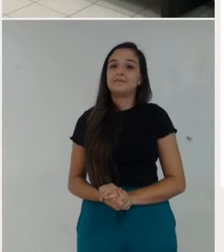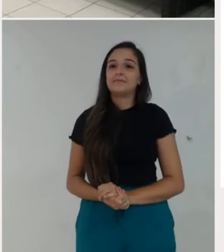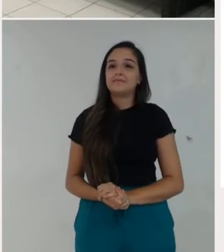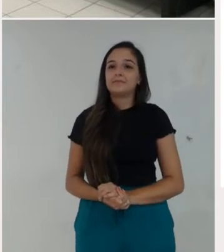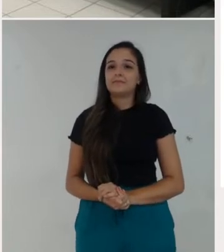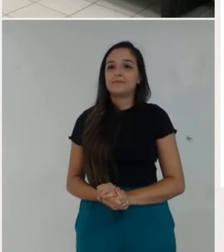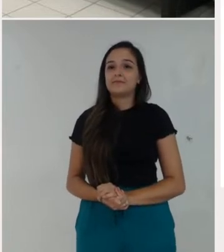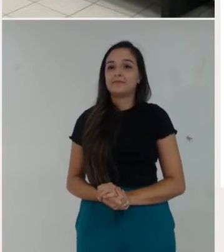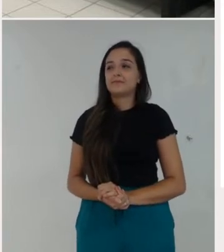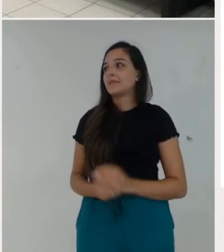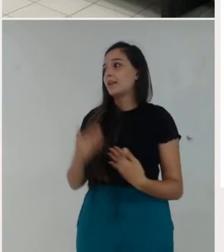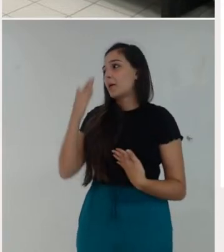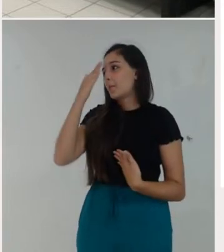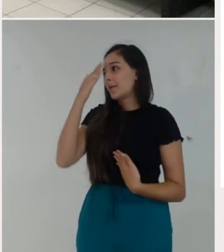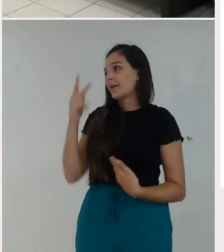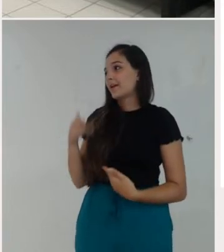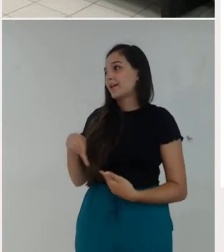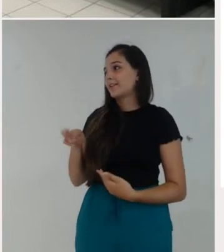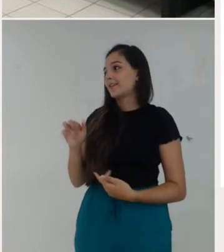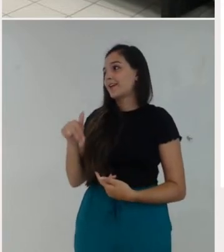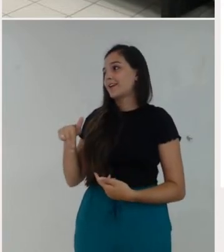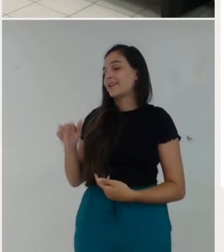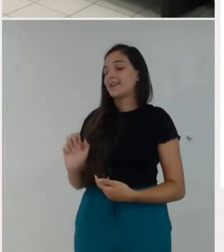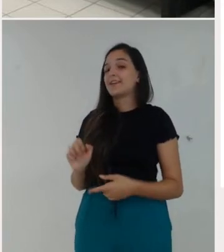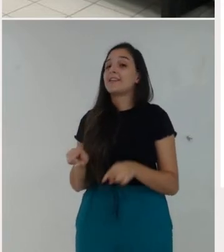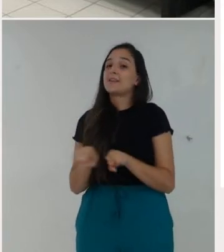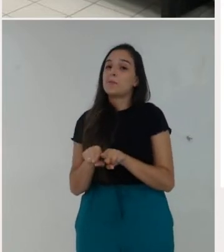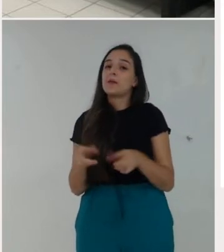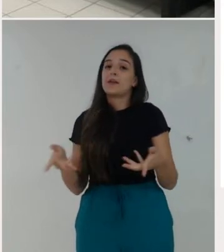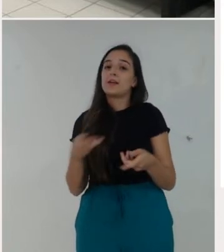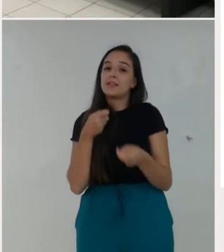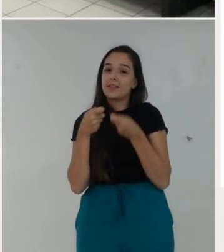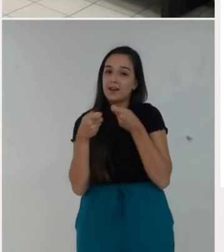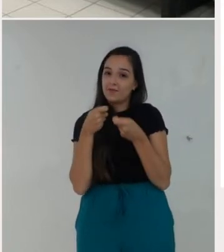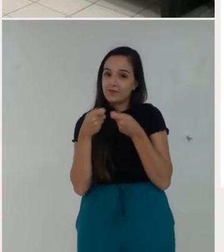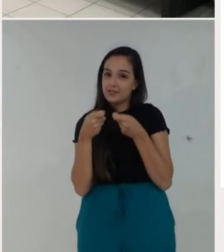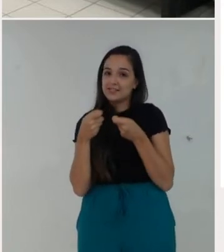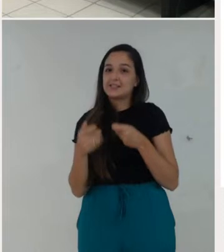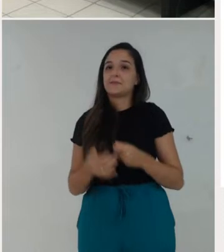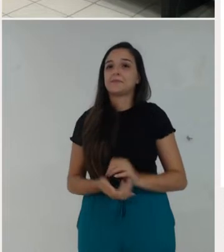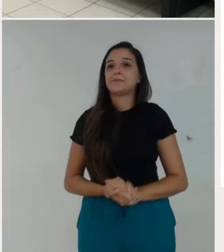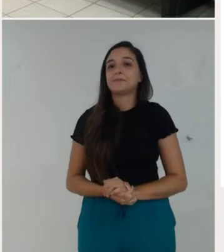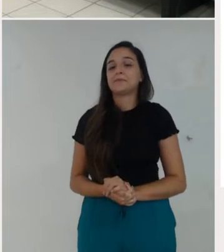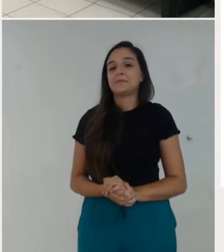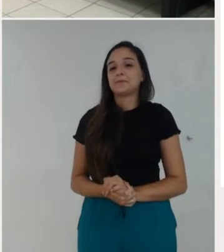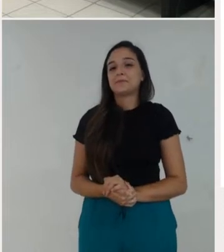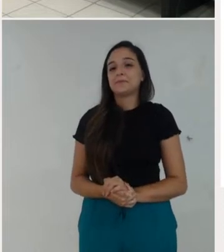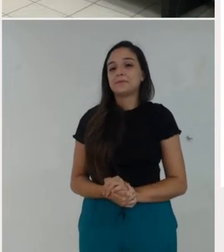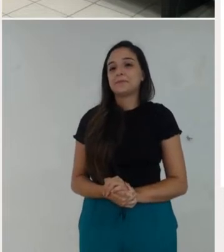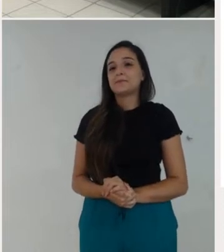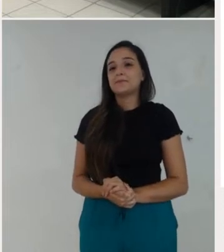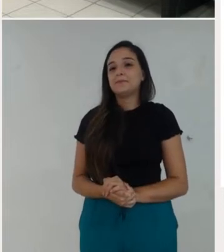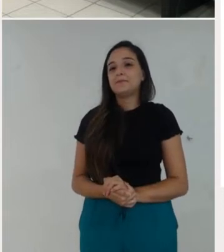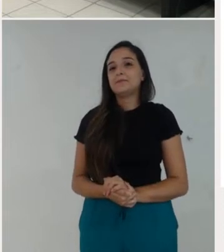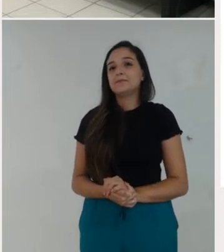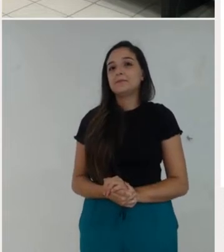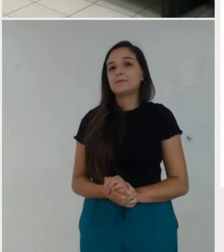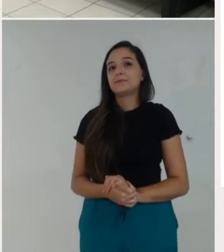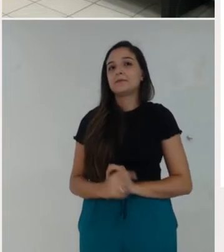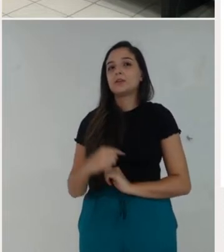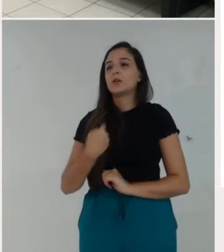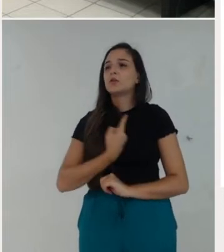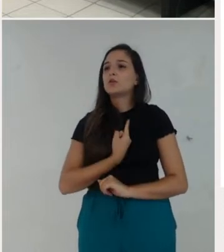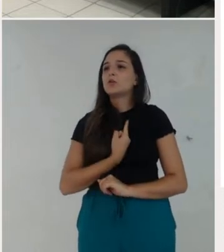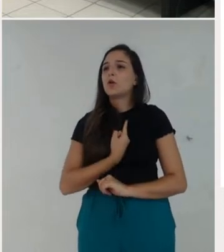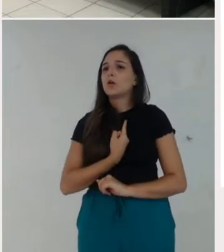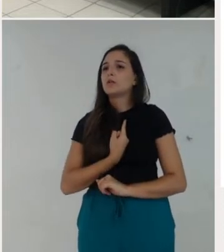Ah, obrigada, Karine. E entrevistas. É verdade. Tanto é que nos 20 anos da Cadernos,